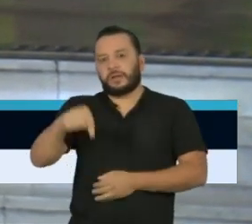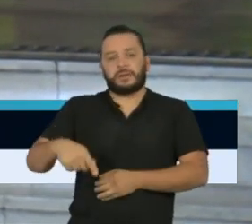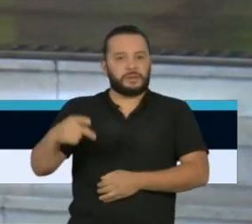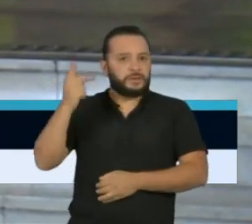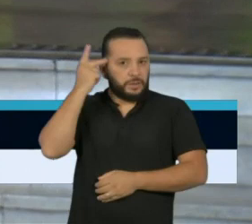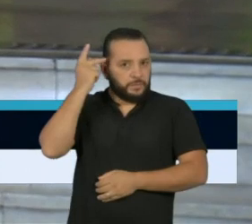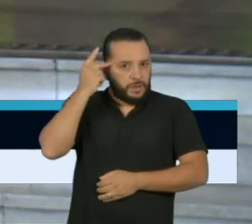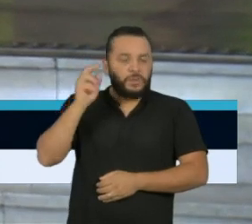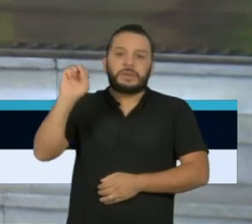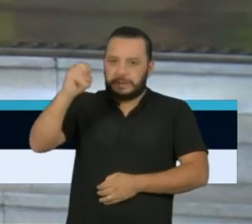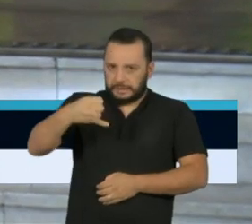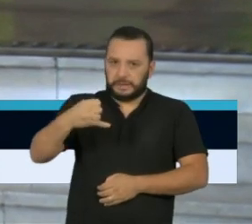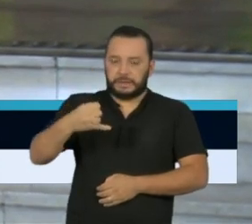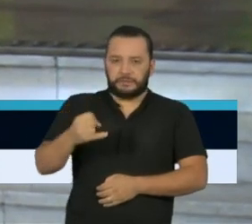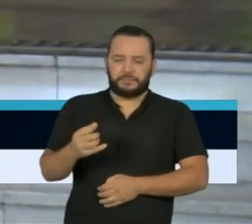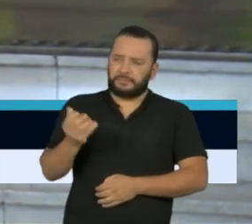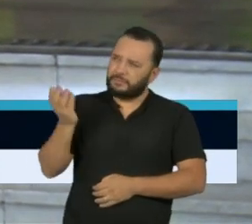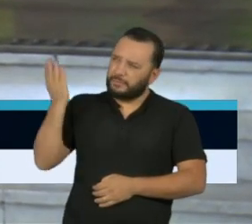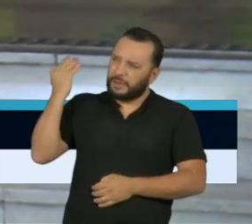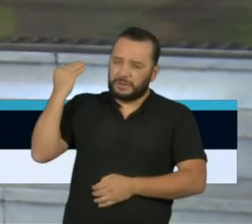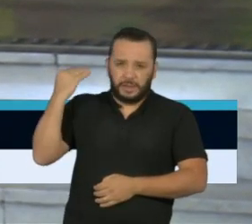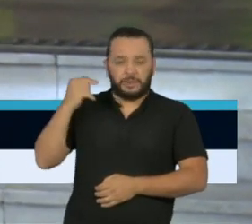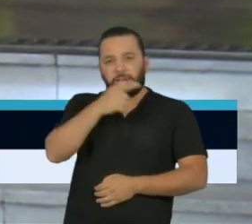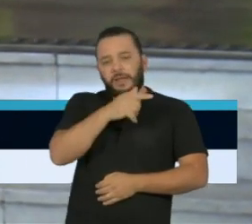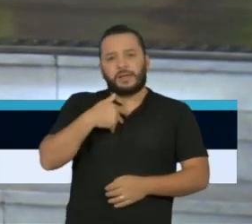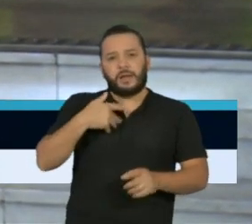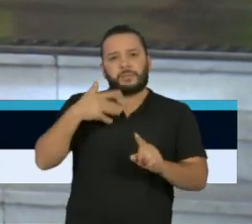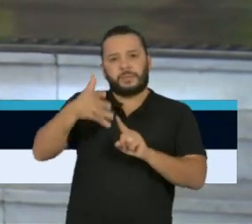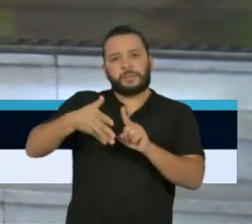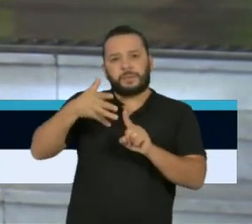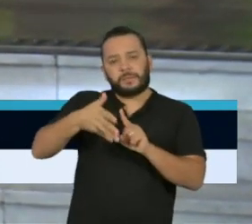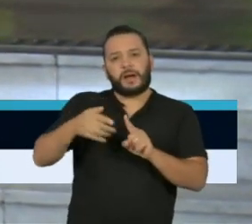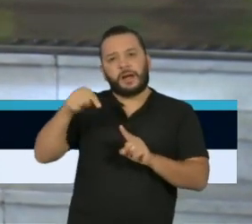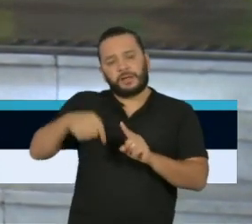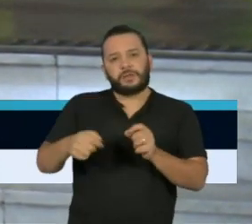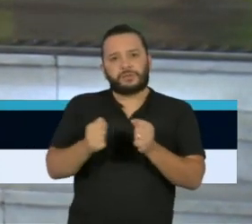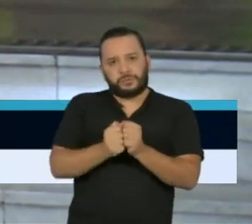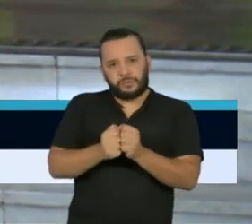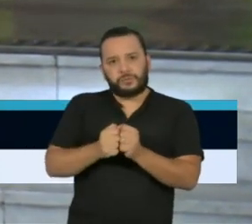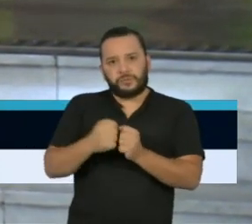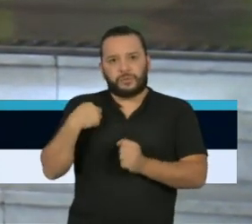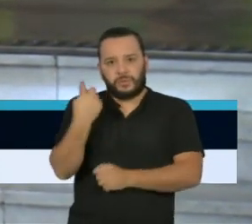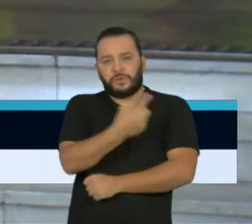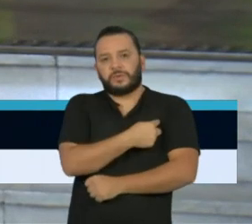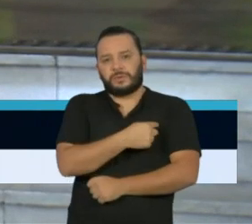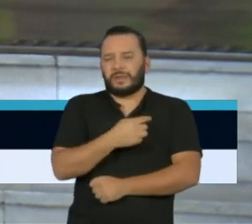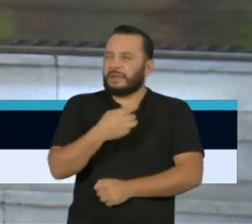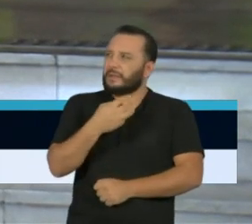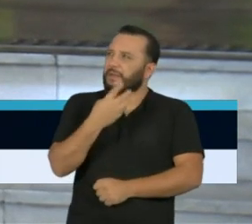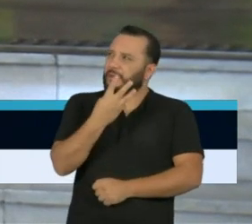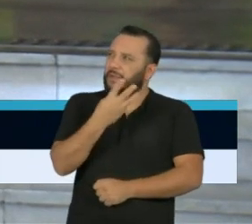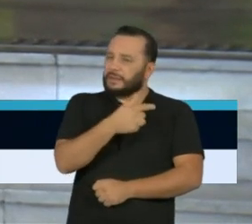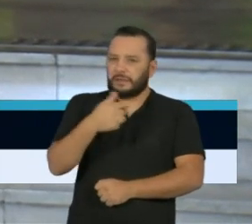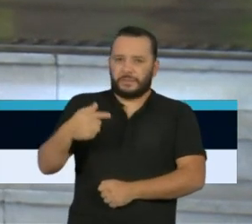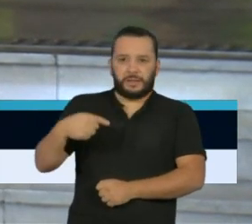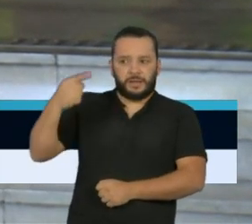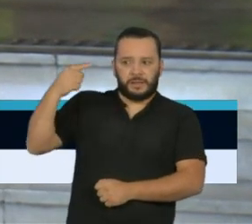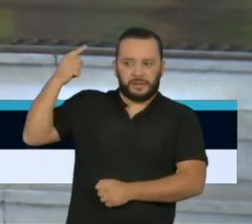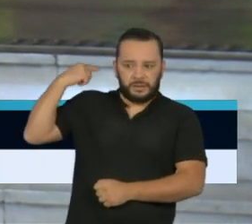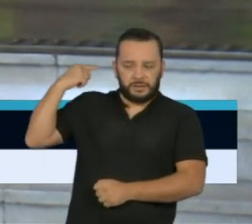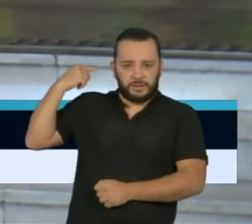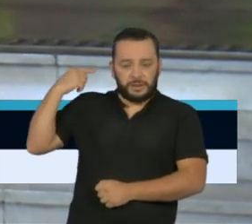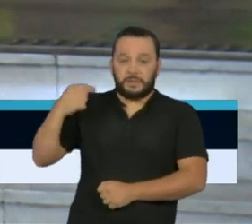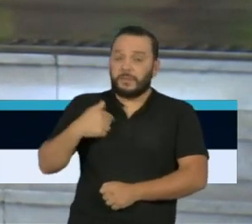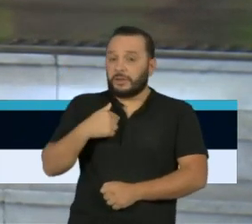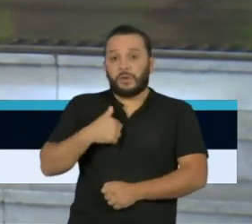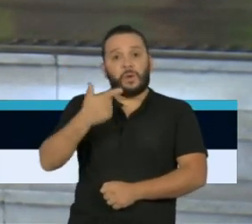Paulo, naquela coletiva de imprensa que ele participou aqui conosco tem 3 semanas. Mas nenhum outro recurso